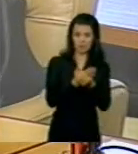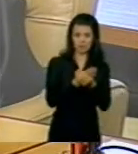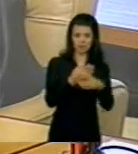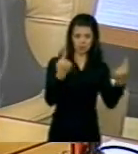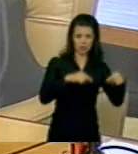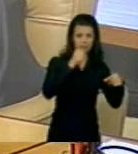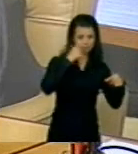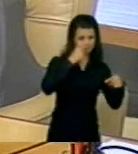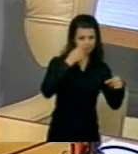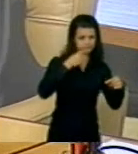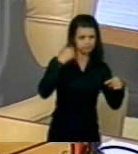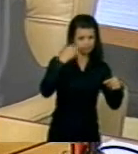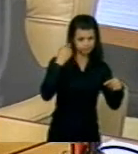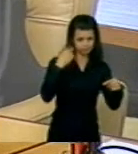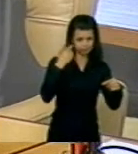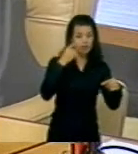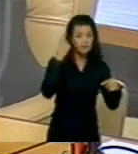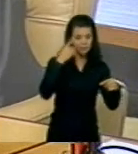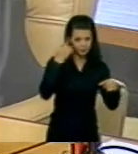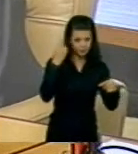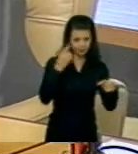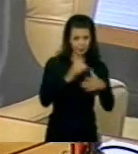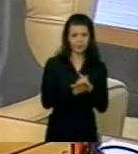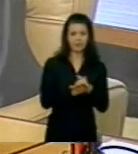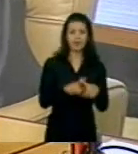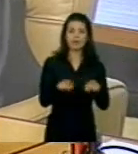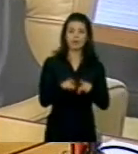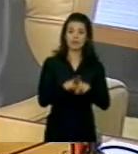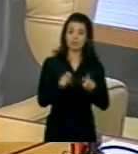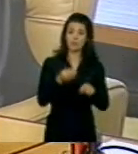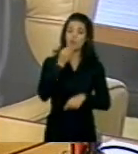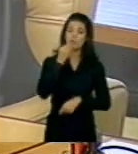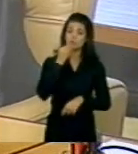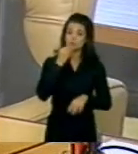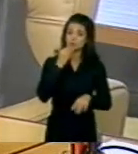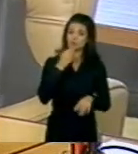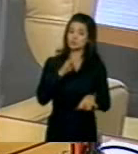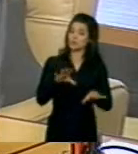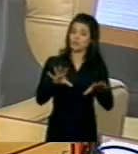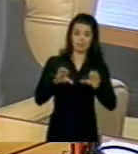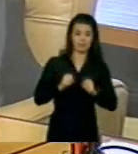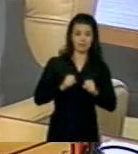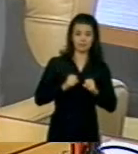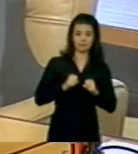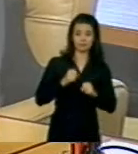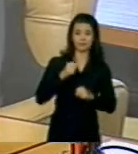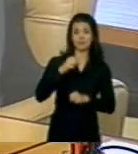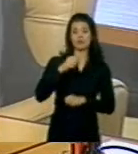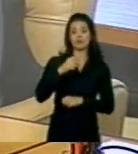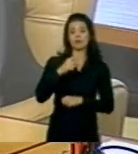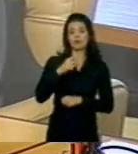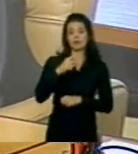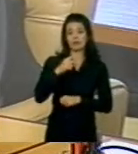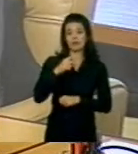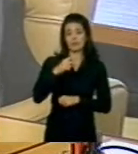seria o mais. Com muito mais razão, poderia sustar a medida cautelar penal, o que seria em tese o menos, com